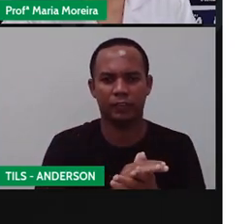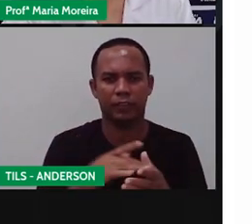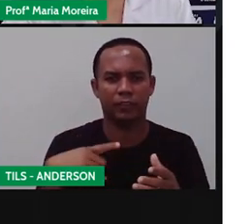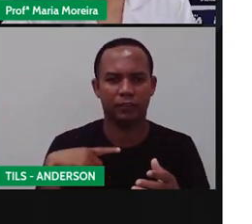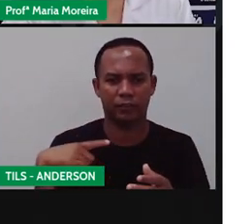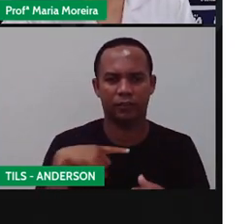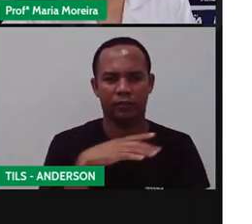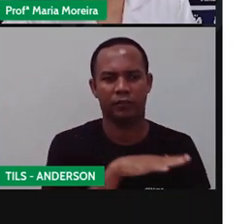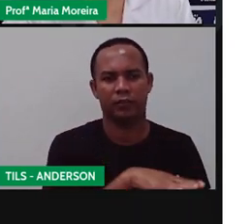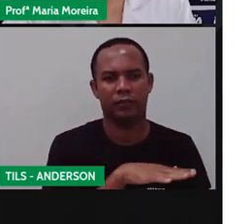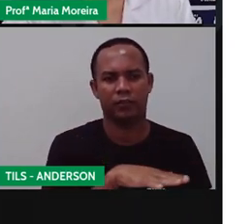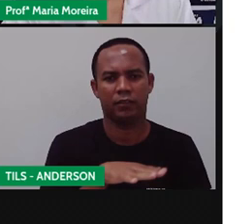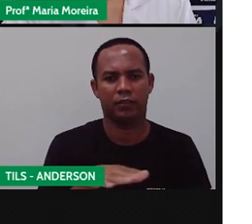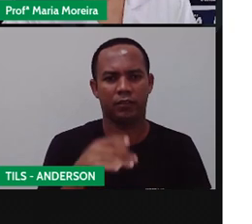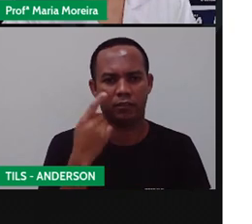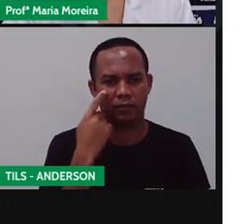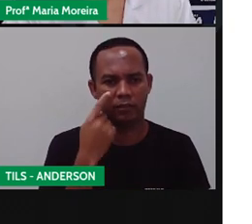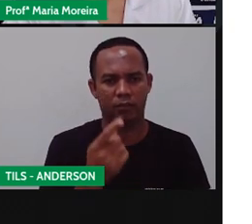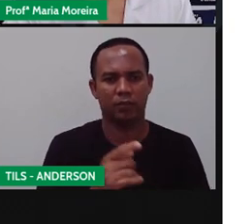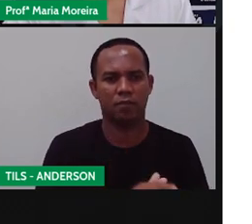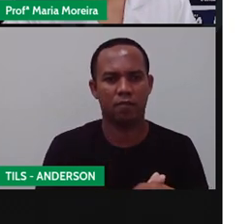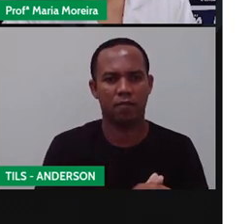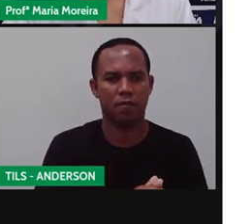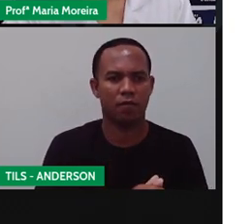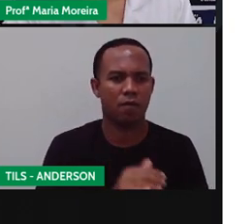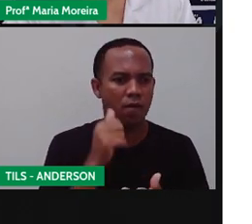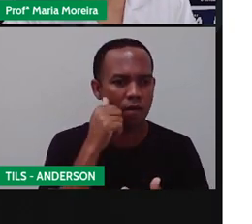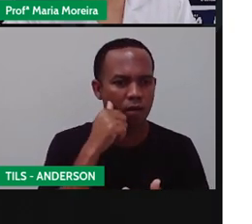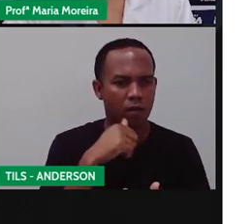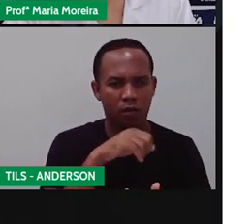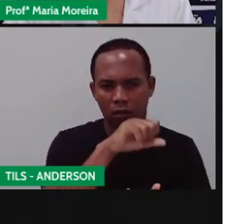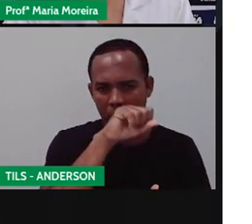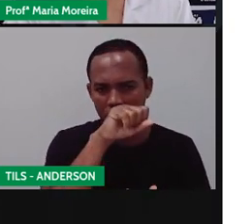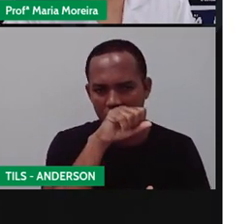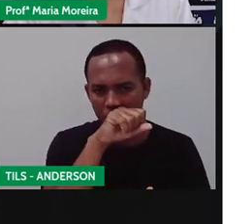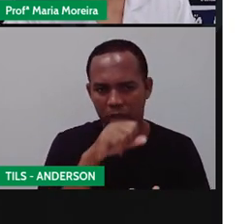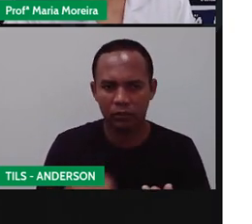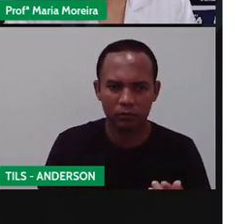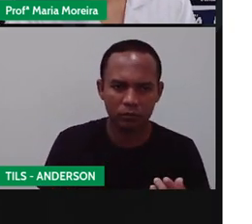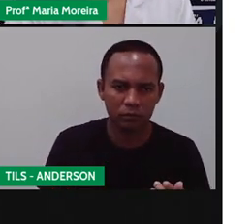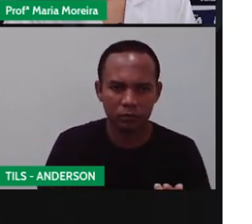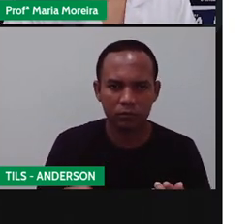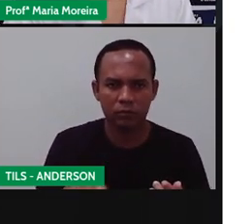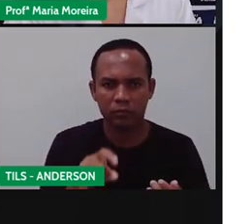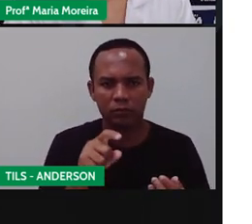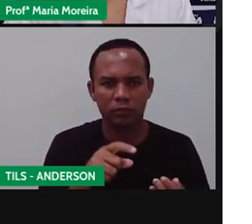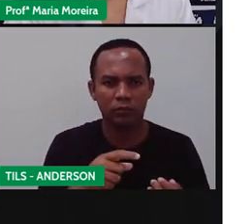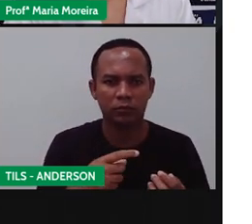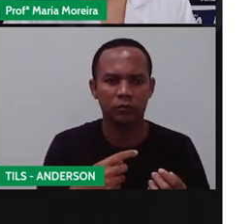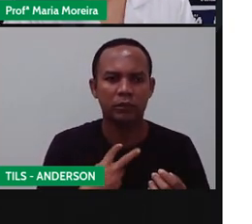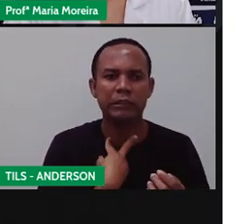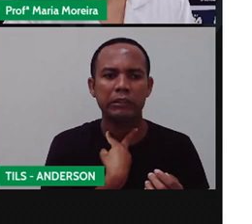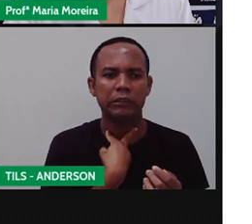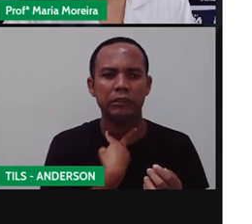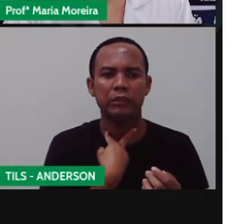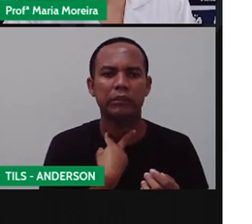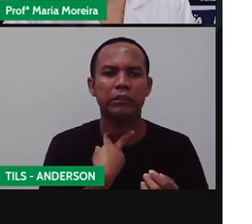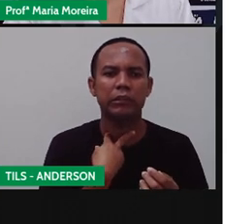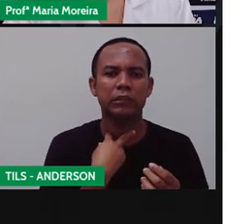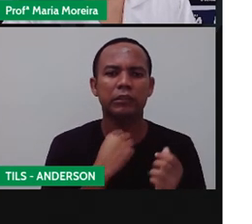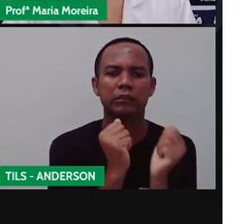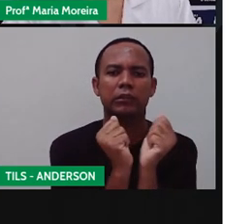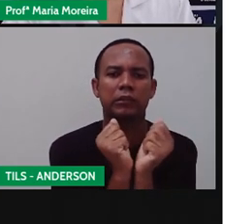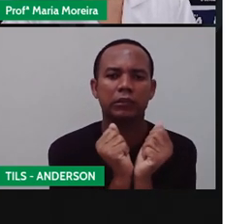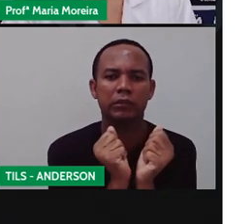uma criança nessa ponta, né, com a mãe e os escravos amarrados para não fugirem,